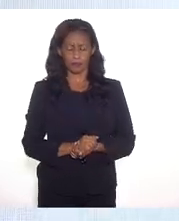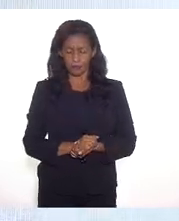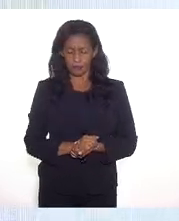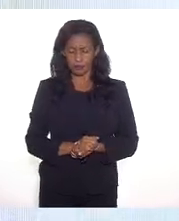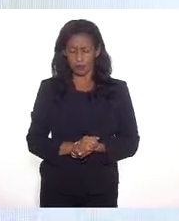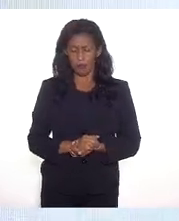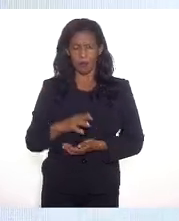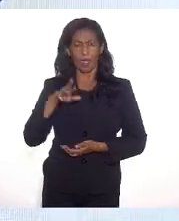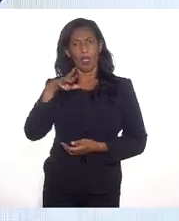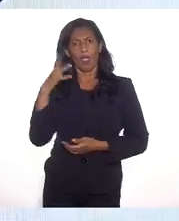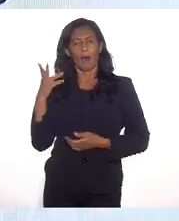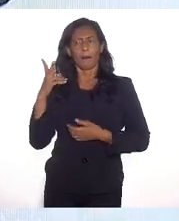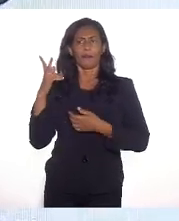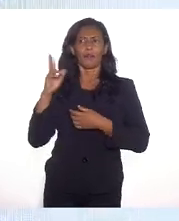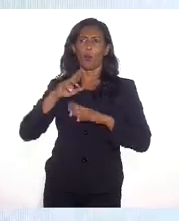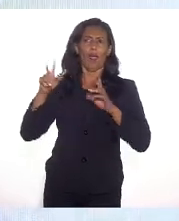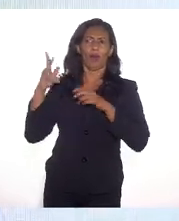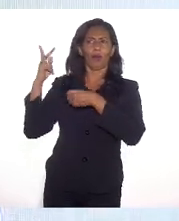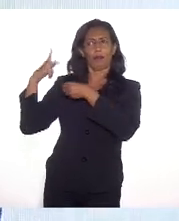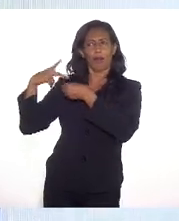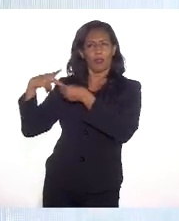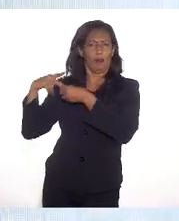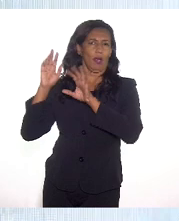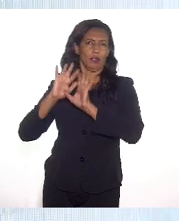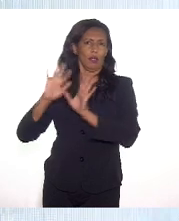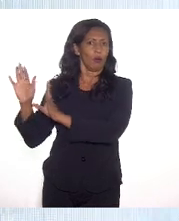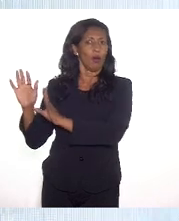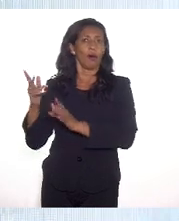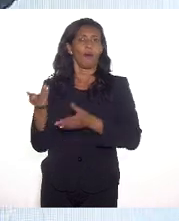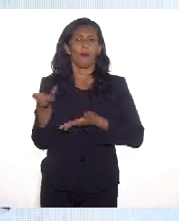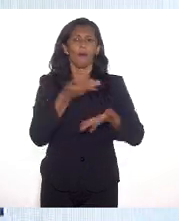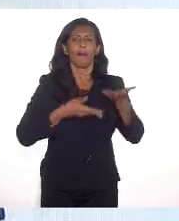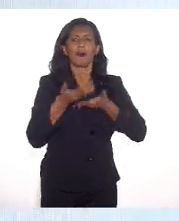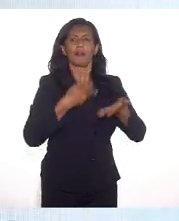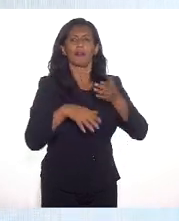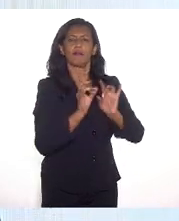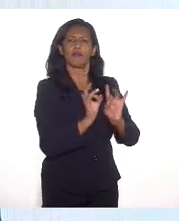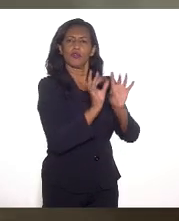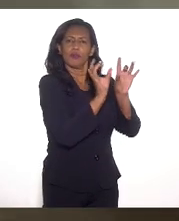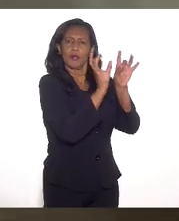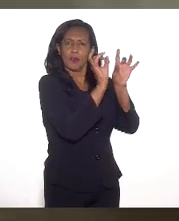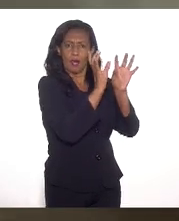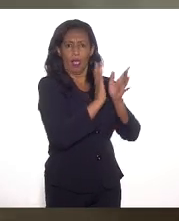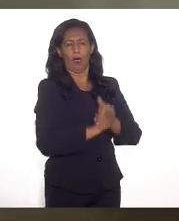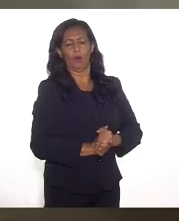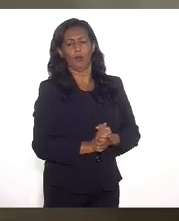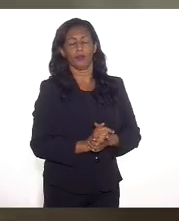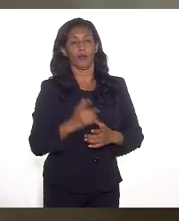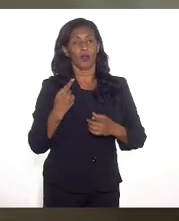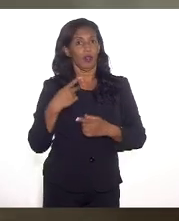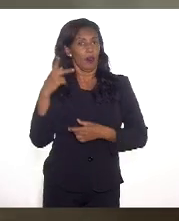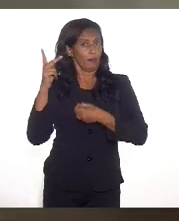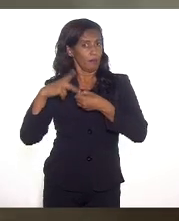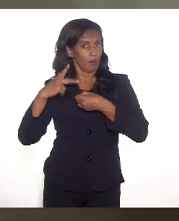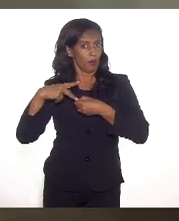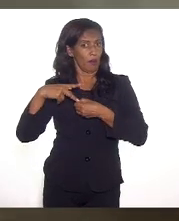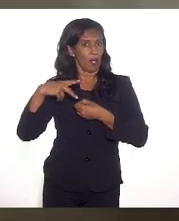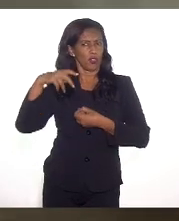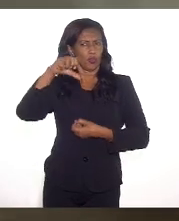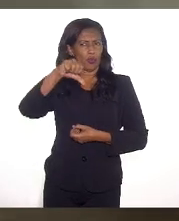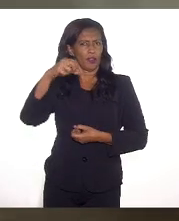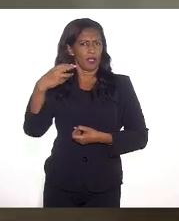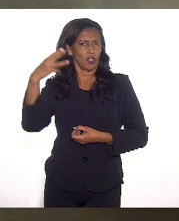não é da Petrobras, mas CPI da participação especial. Sendo a Petrobras responsável por 93% da produção de